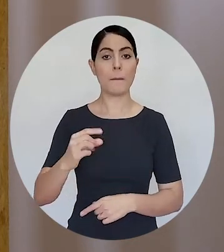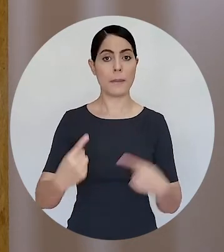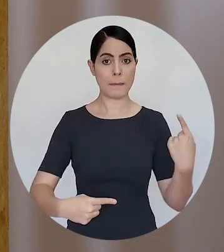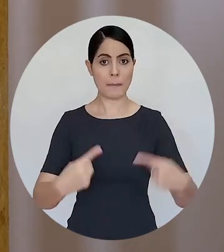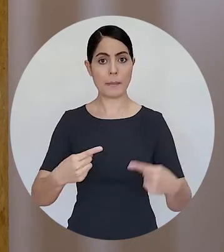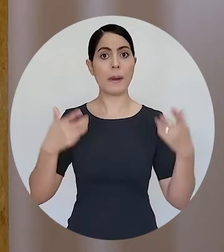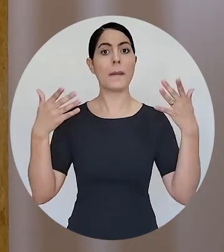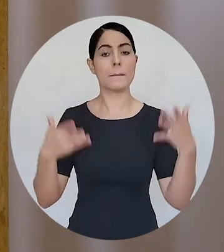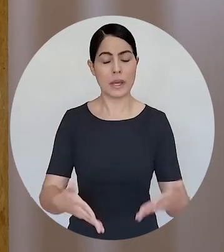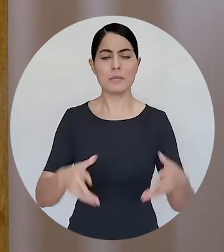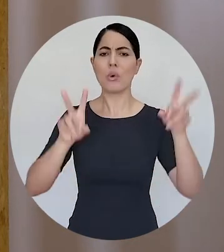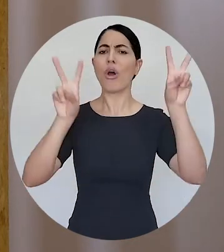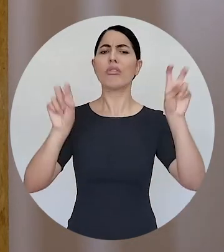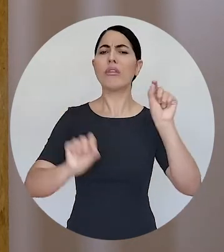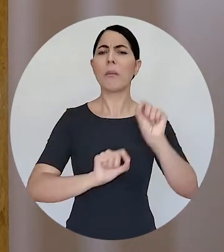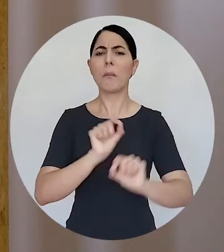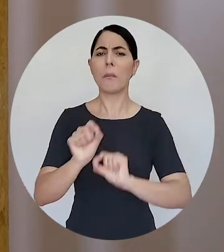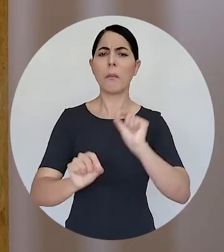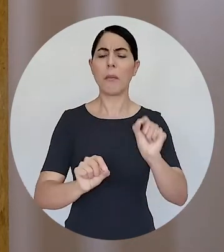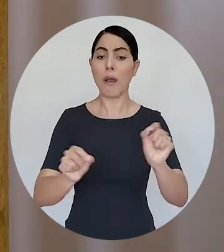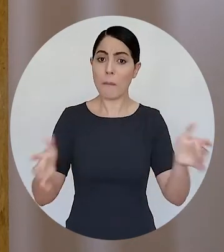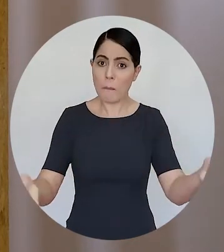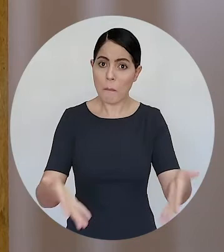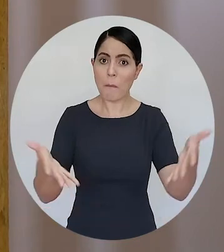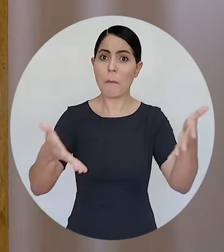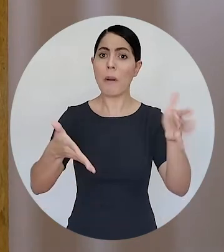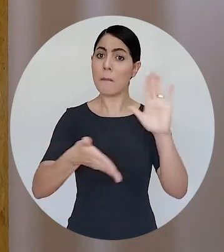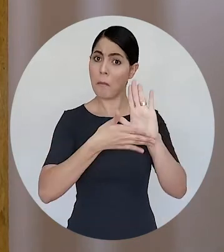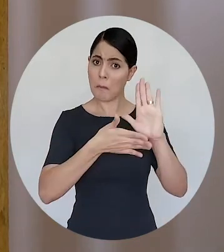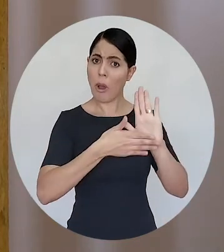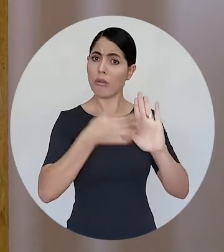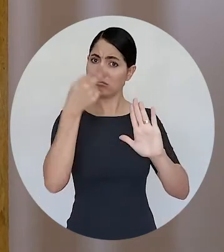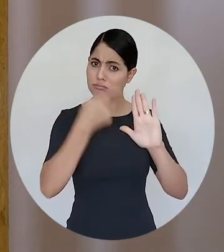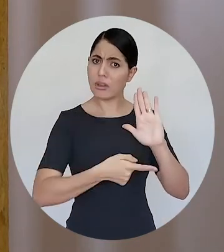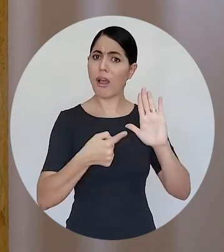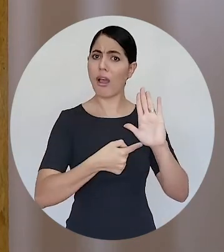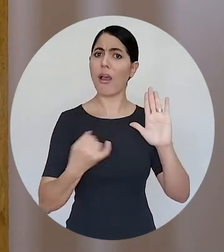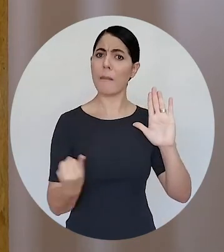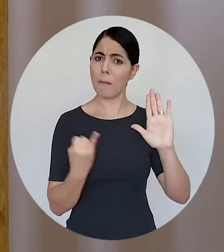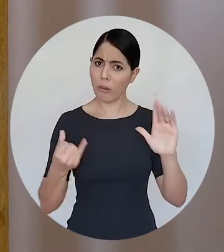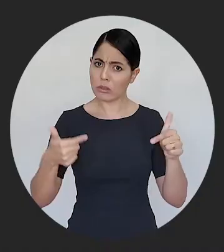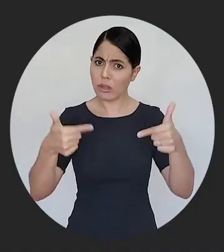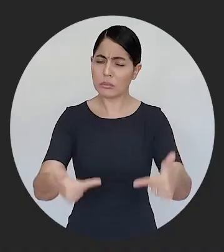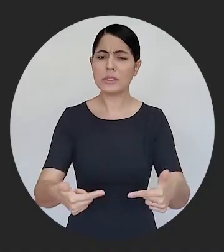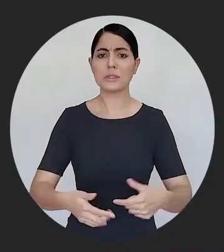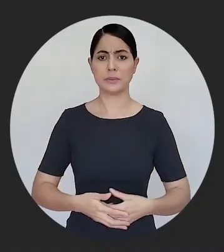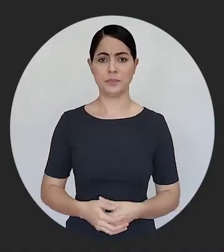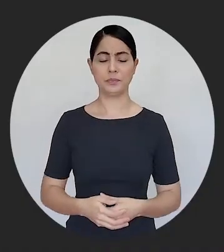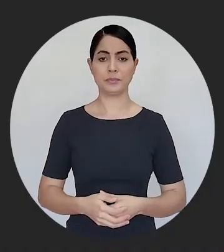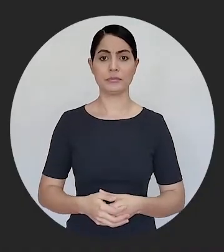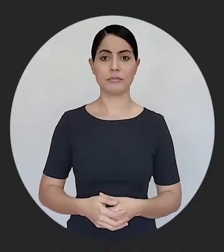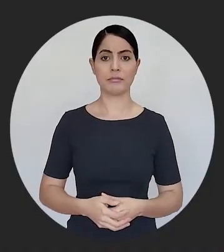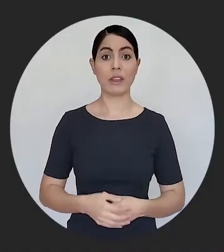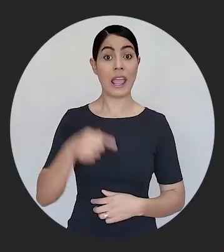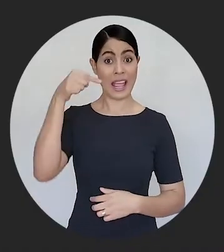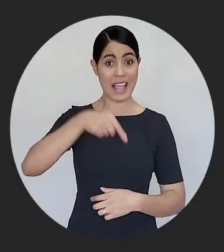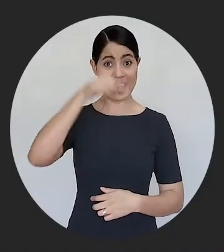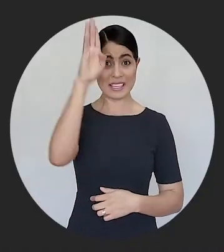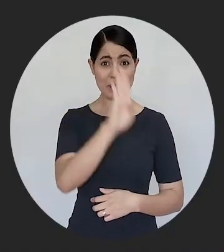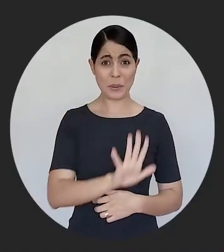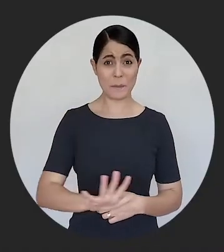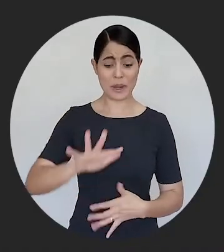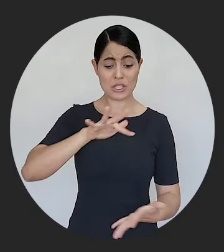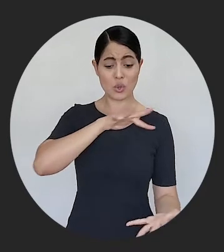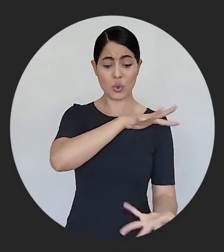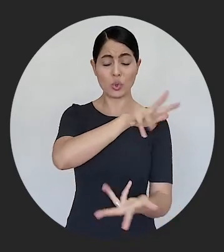também participou do debate e falou sobre a motivação para que a proposta fosse apresentada. O Brasil é o 5º